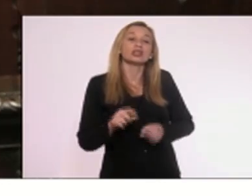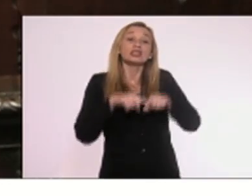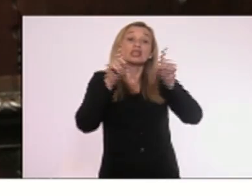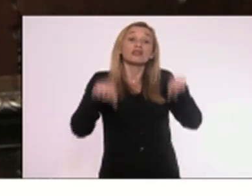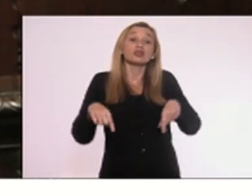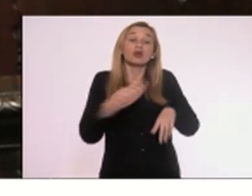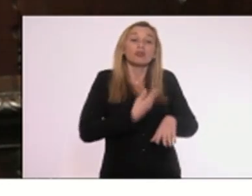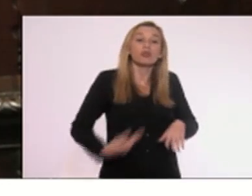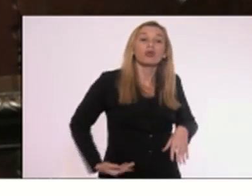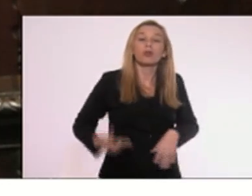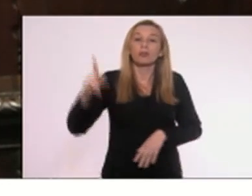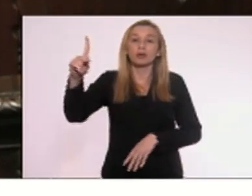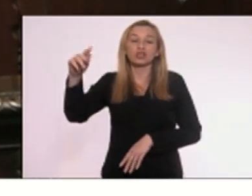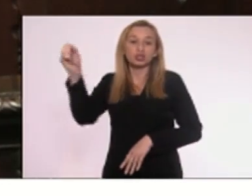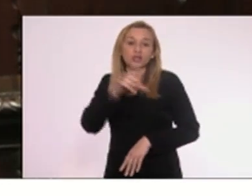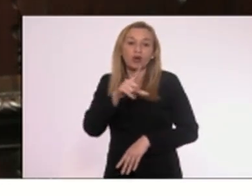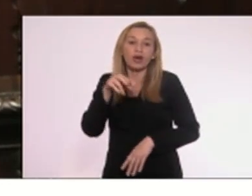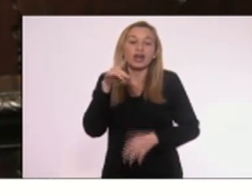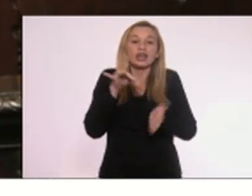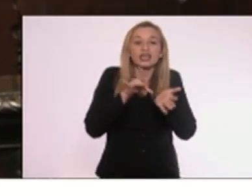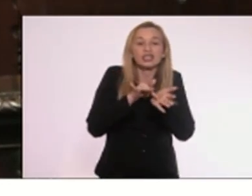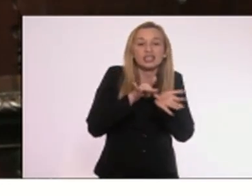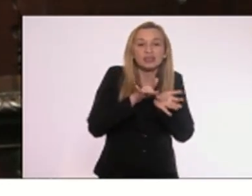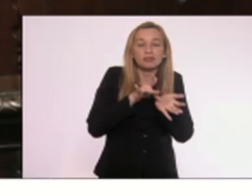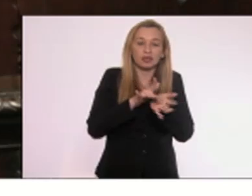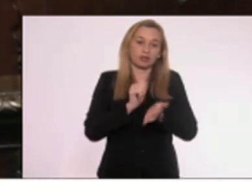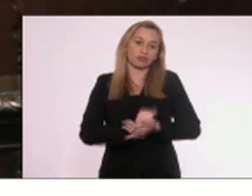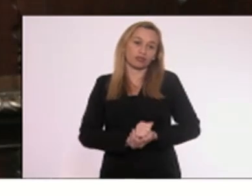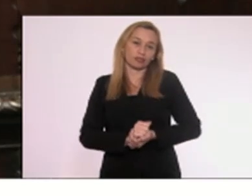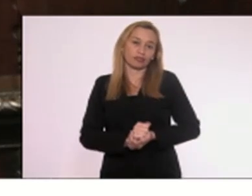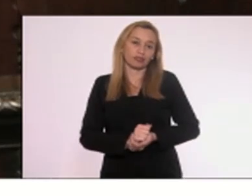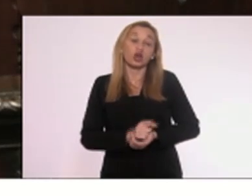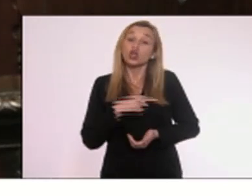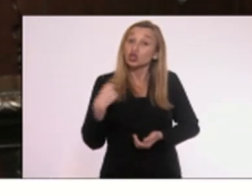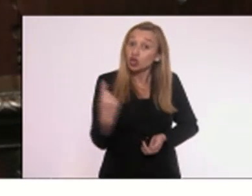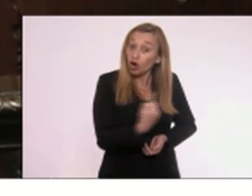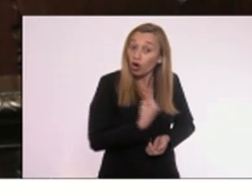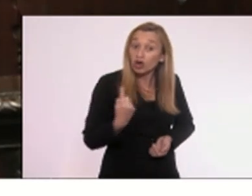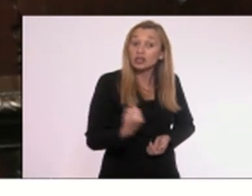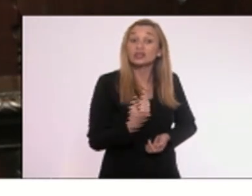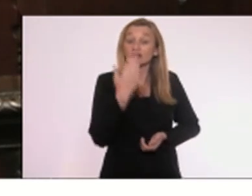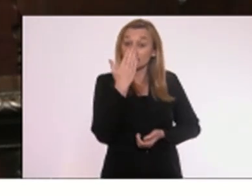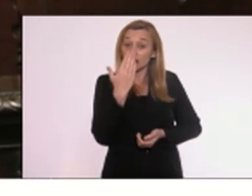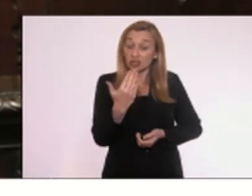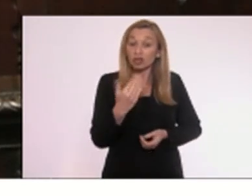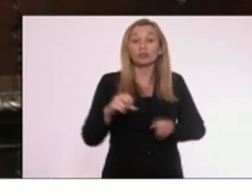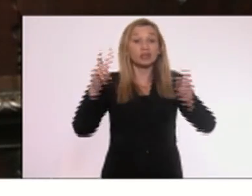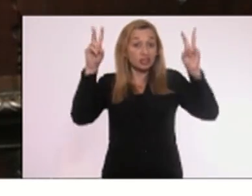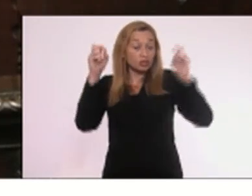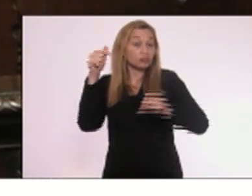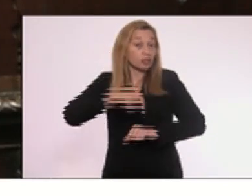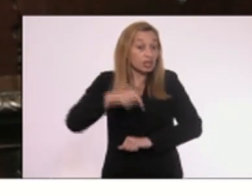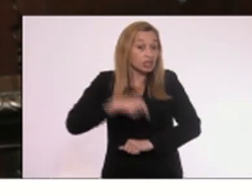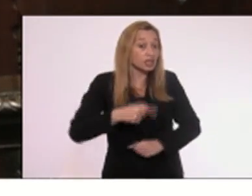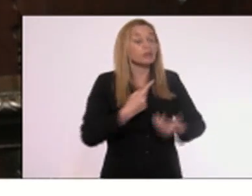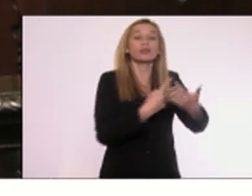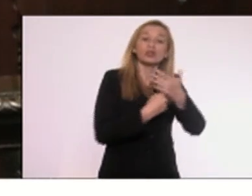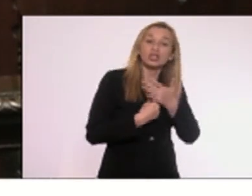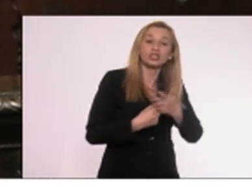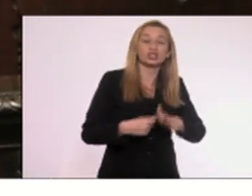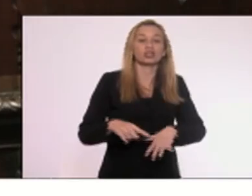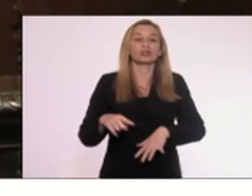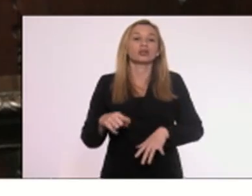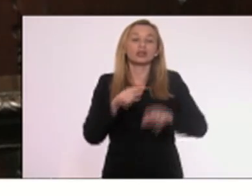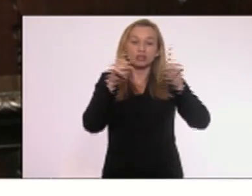O PSOL é inimigo do servidor público. Nós enfrentamos essa questão aqui e defendemos o servidor